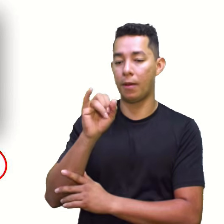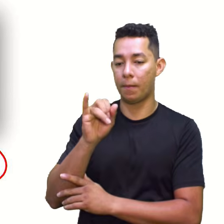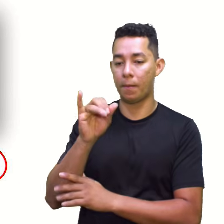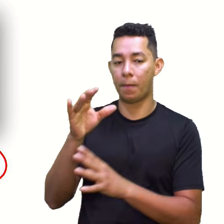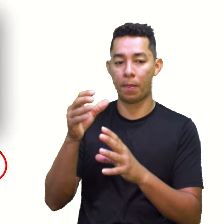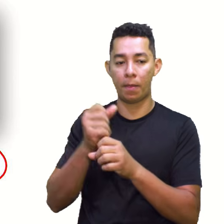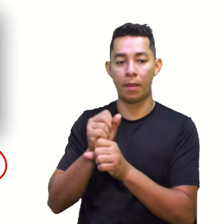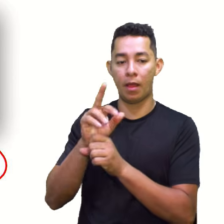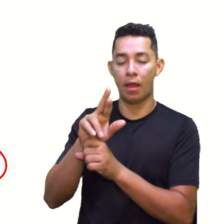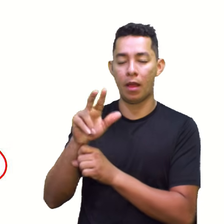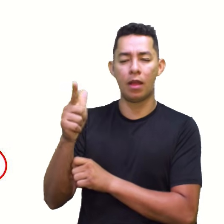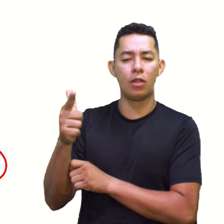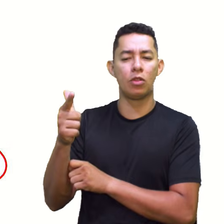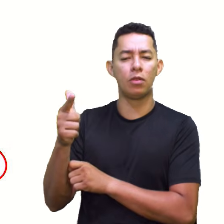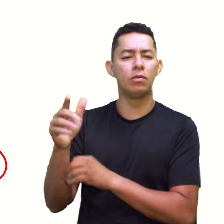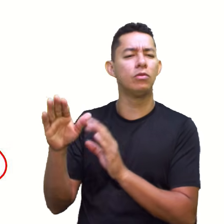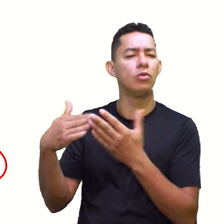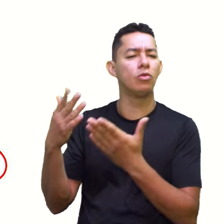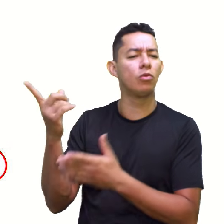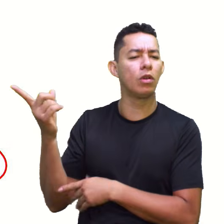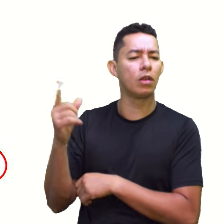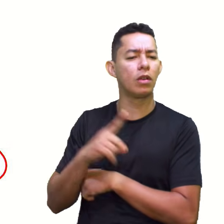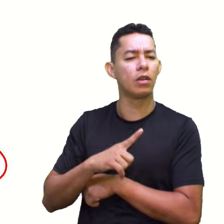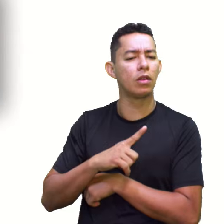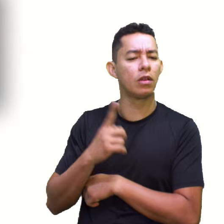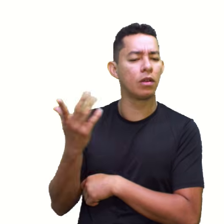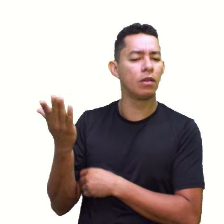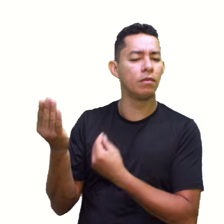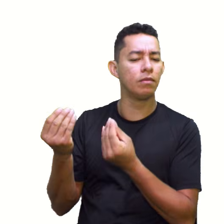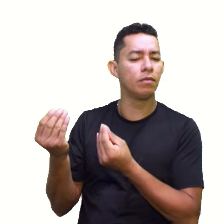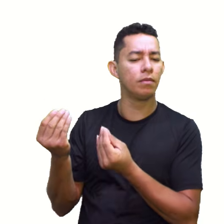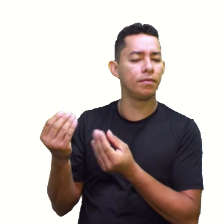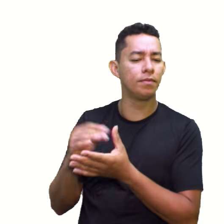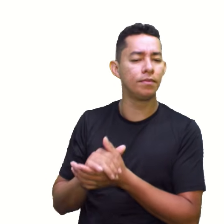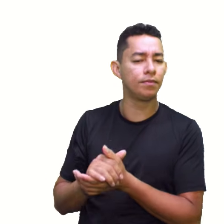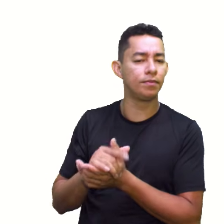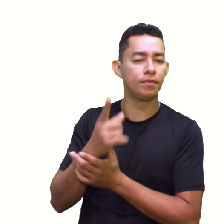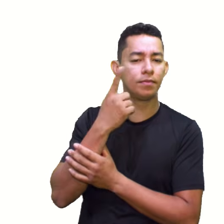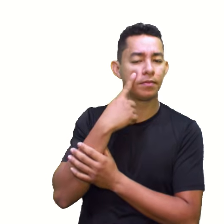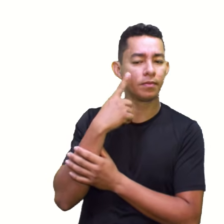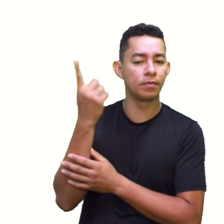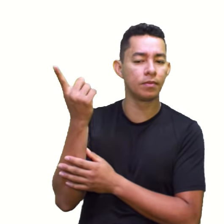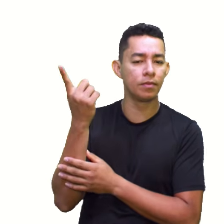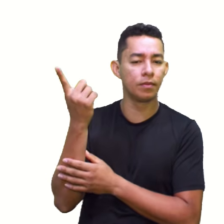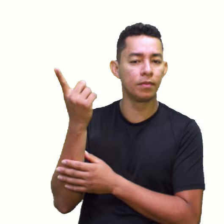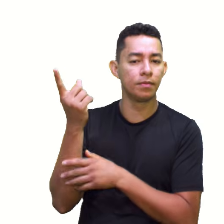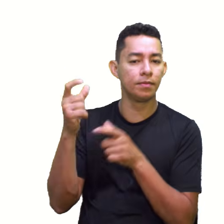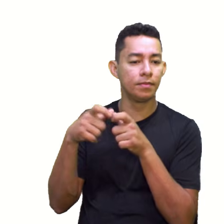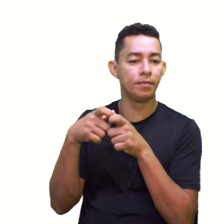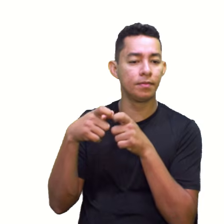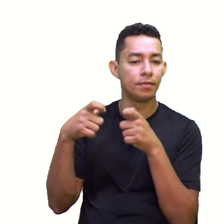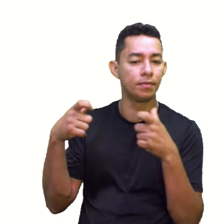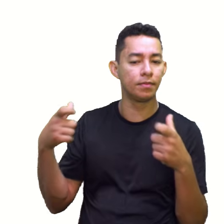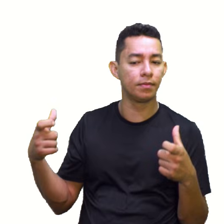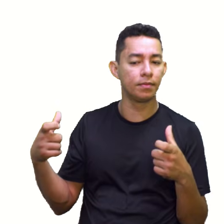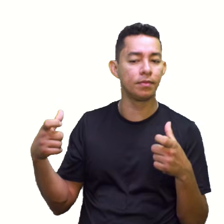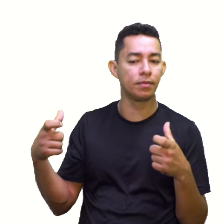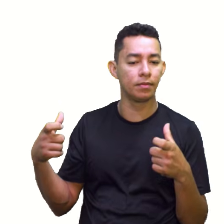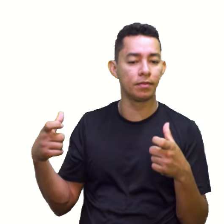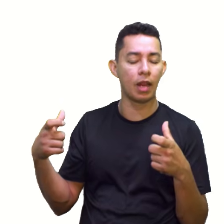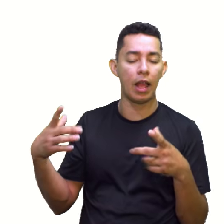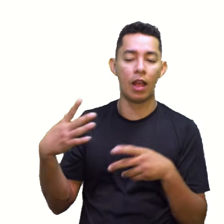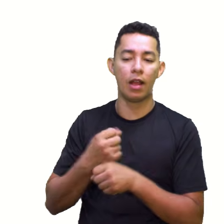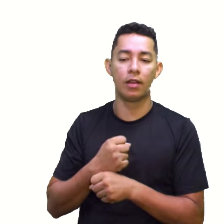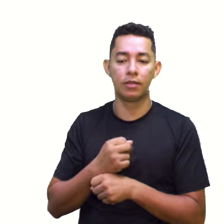Qual? Não lembro. Ah, não, meu Deus do céu. Tá aqui, gente. Tá aqui, ó. Maior do que a soma dos